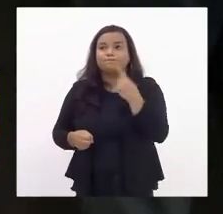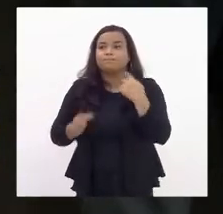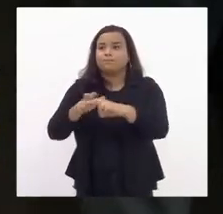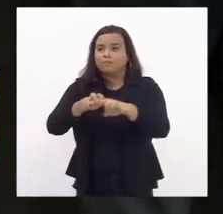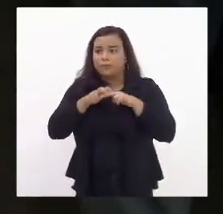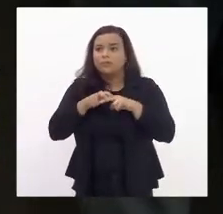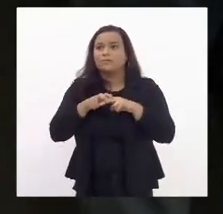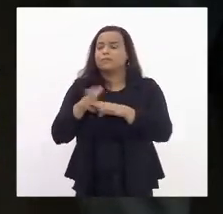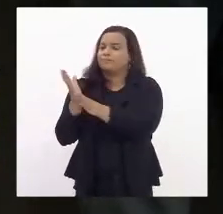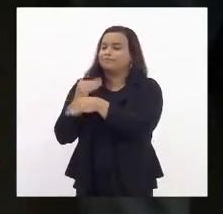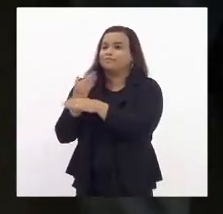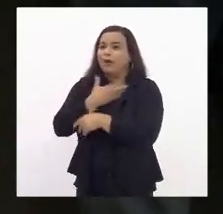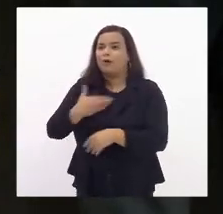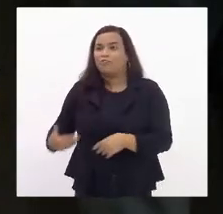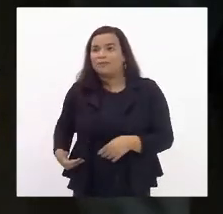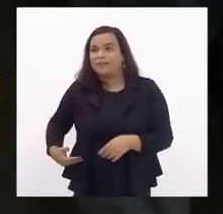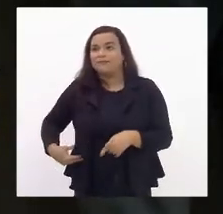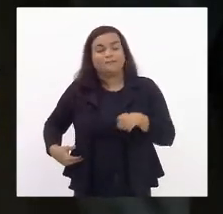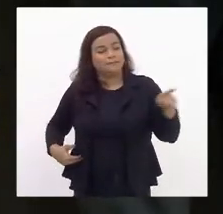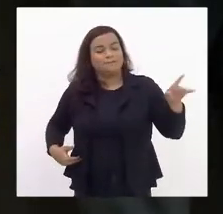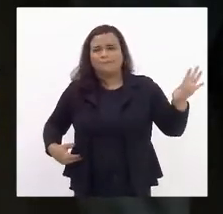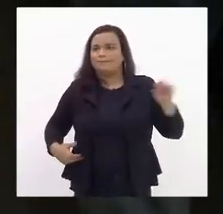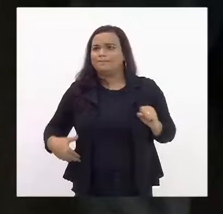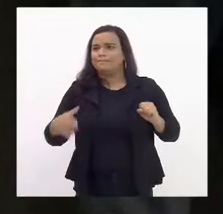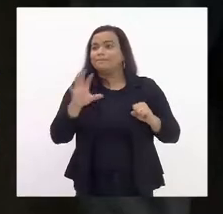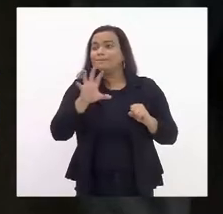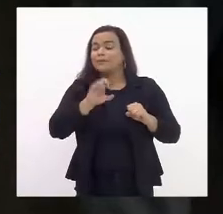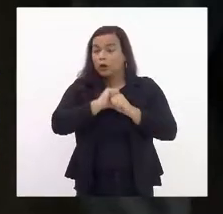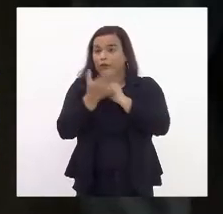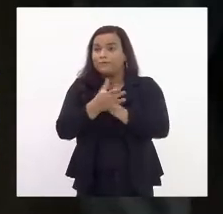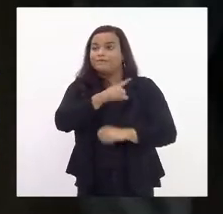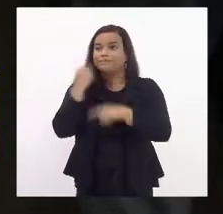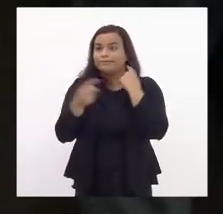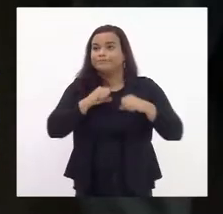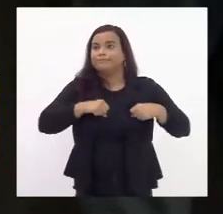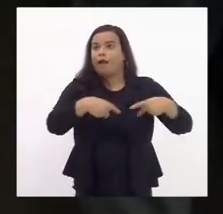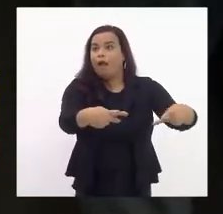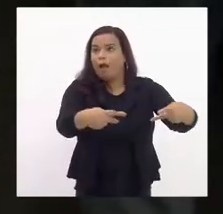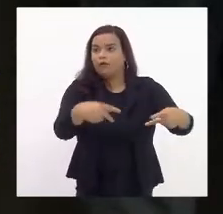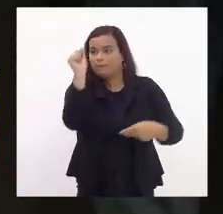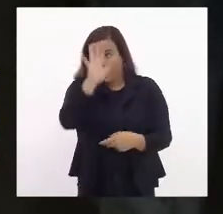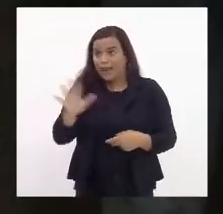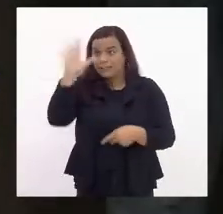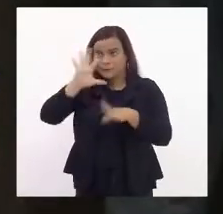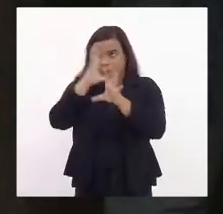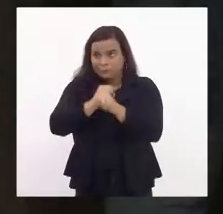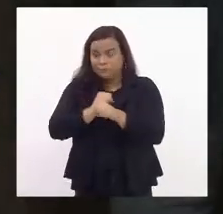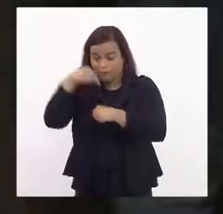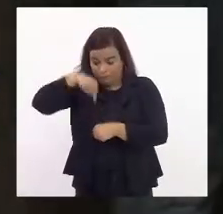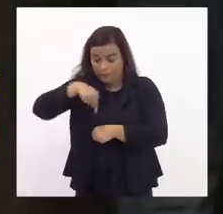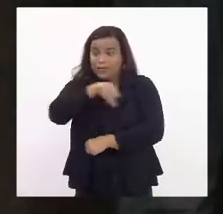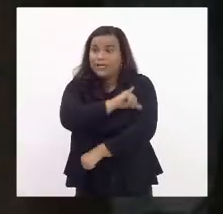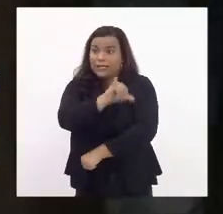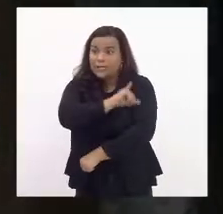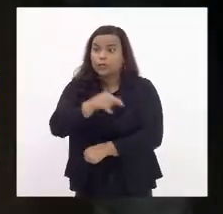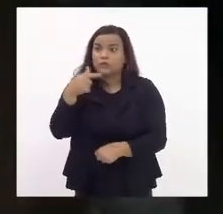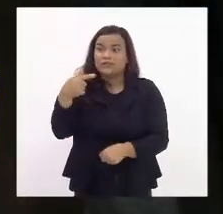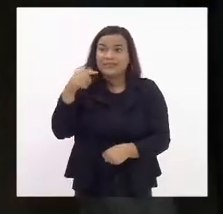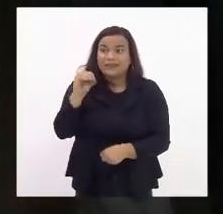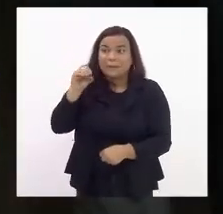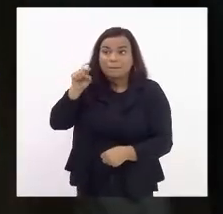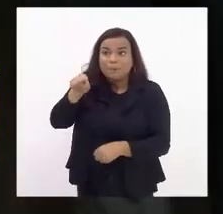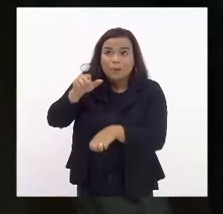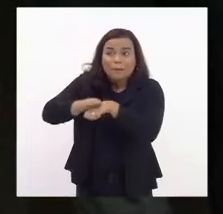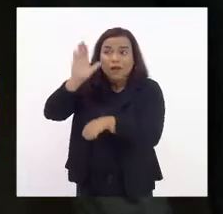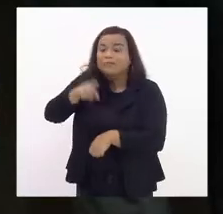em especial no Brasil. Mas aqui no Rio de Janeiro foram mais de 70 mil pessoas mortas. Ou seja, o